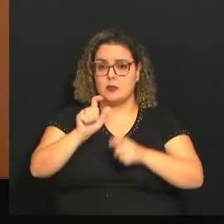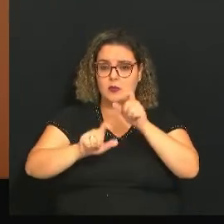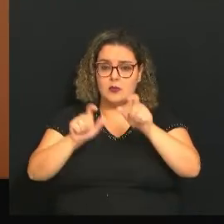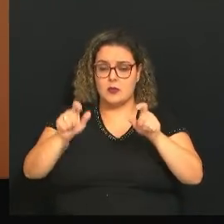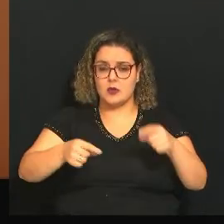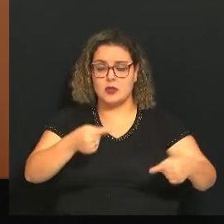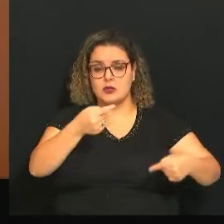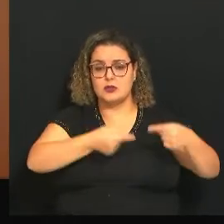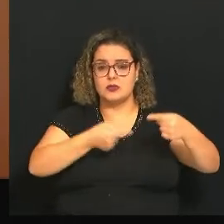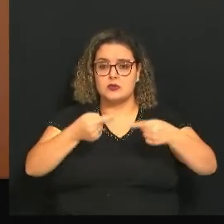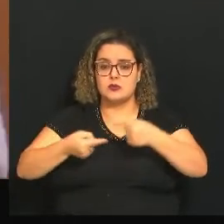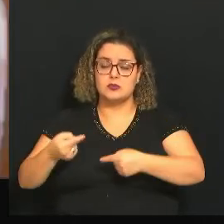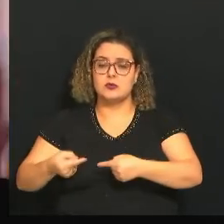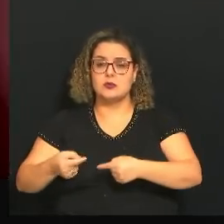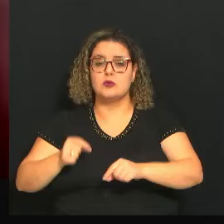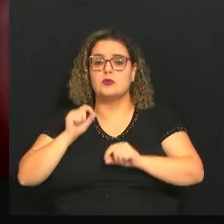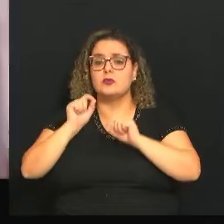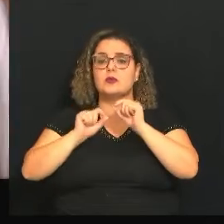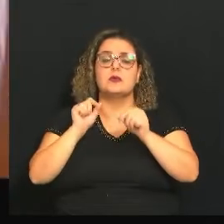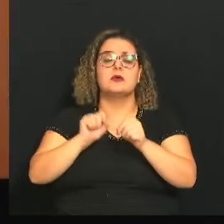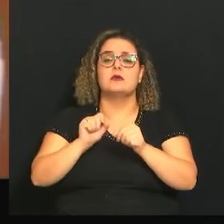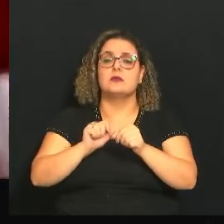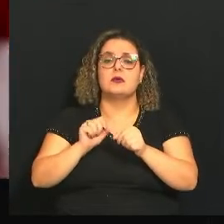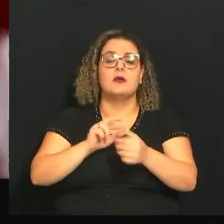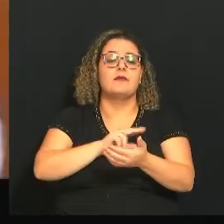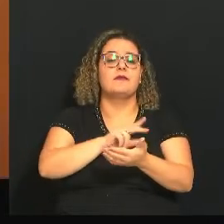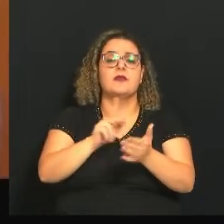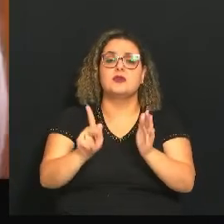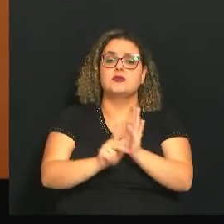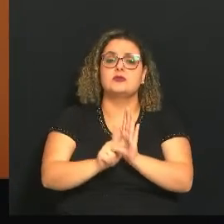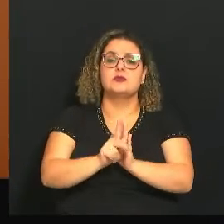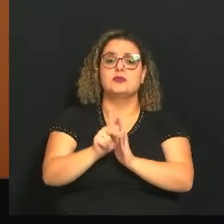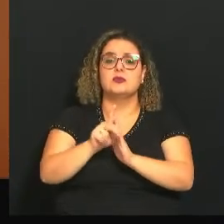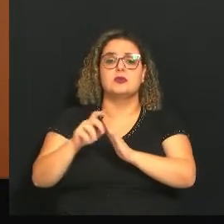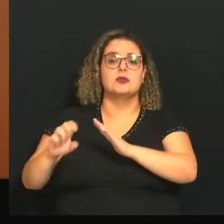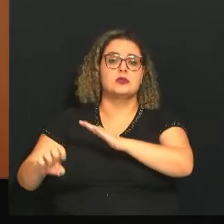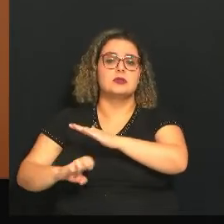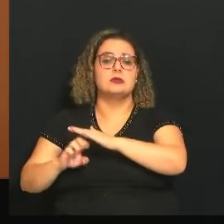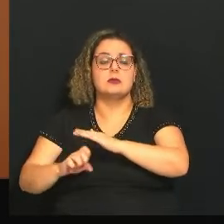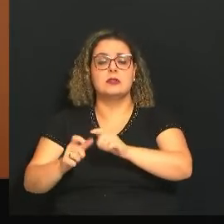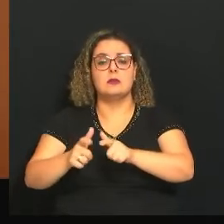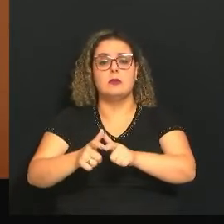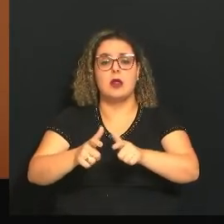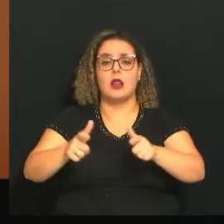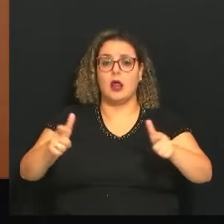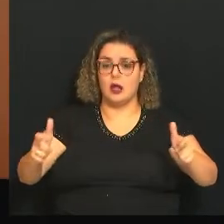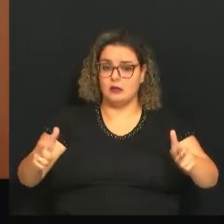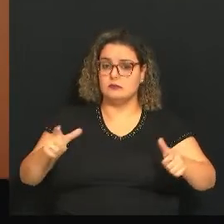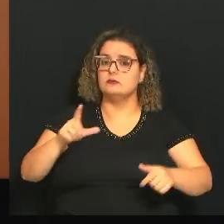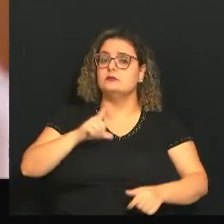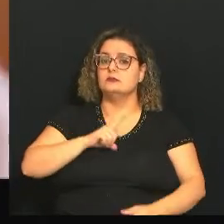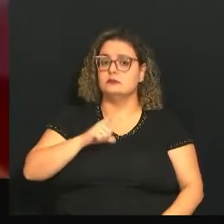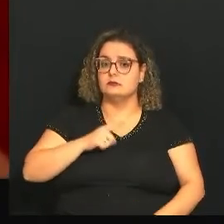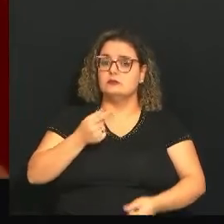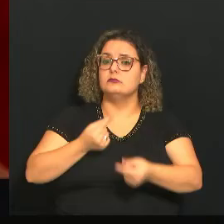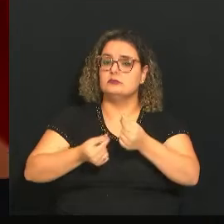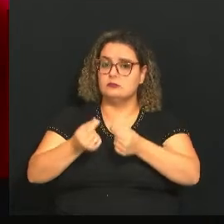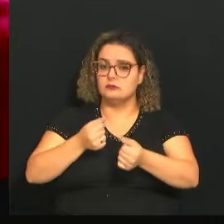que ele está chamando? Vários projetos para empresas grandes que têm dinheiro para continuar